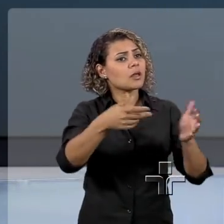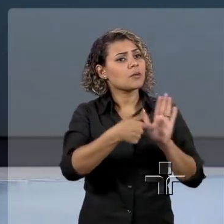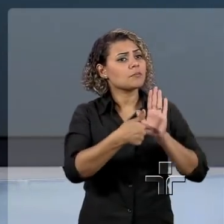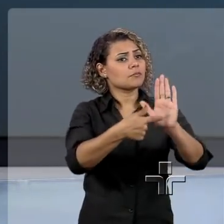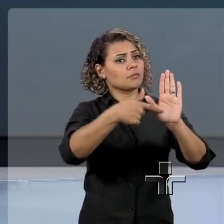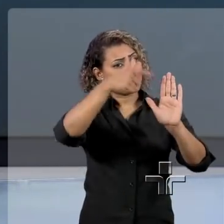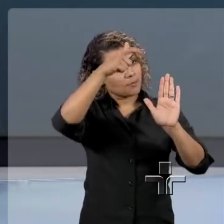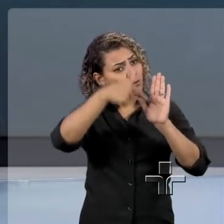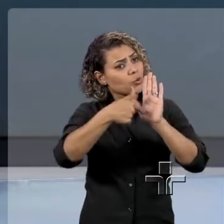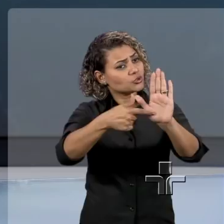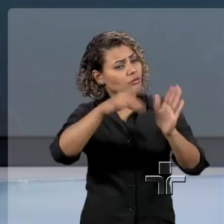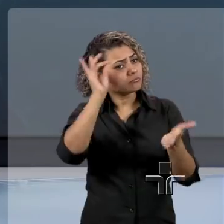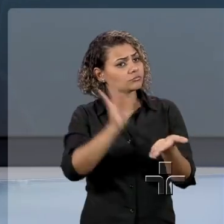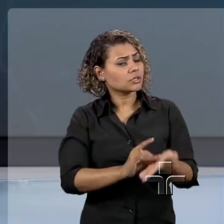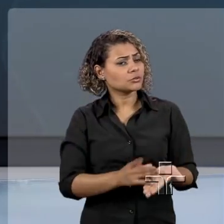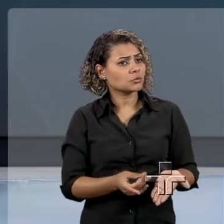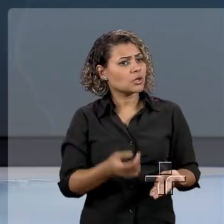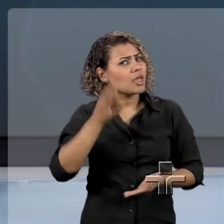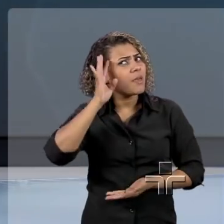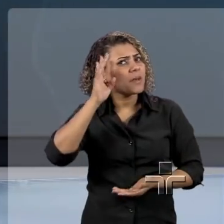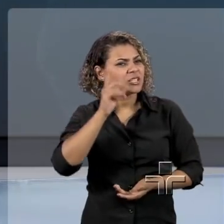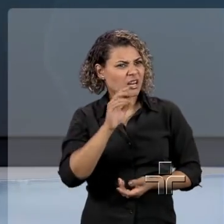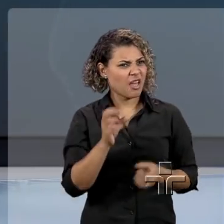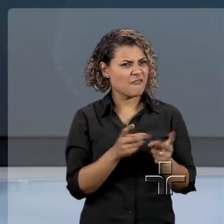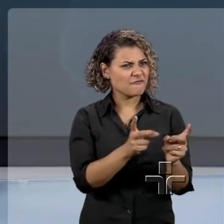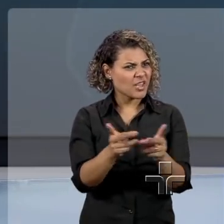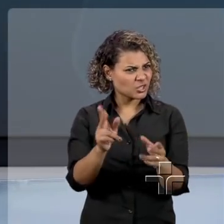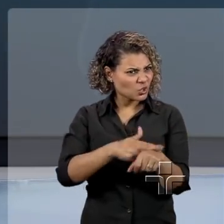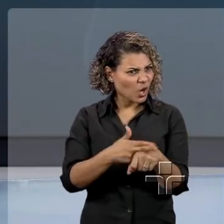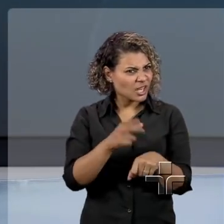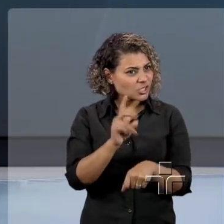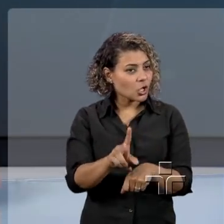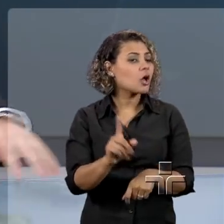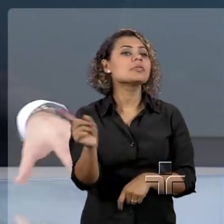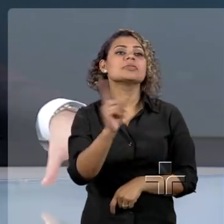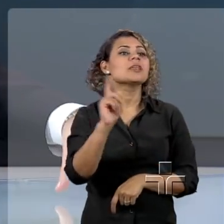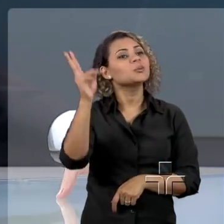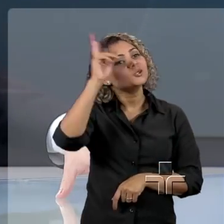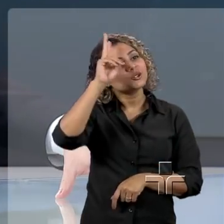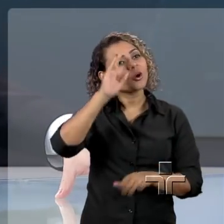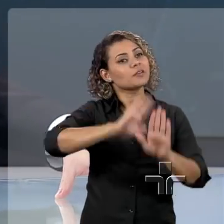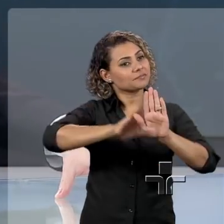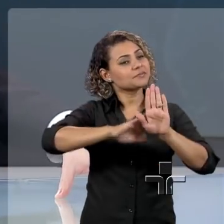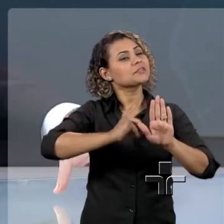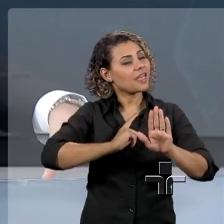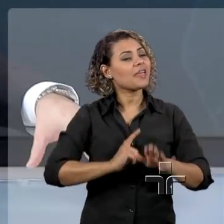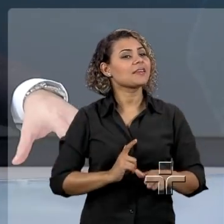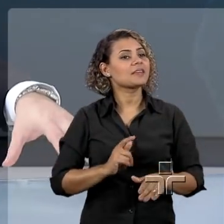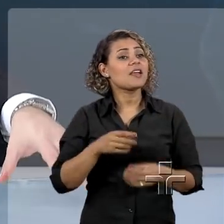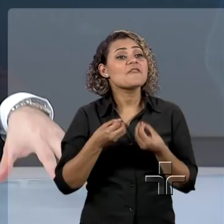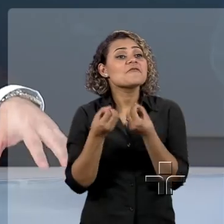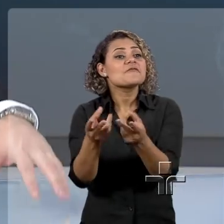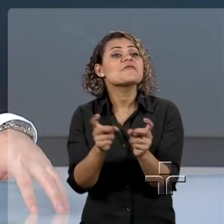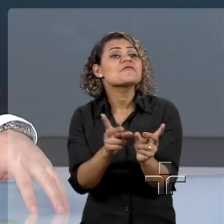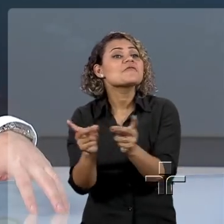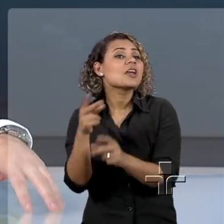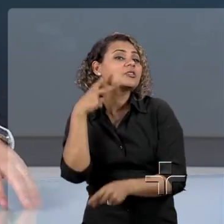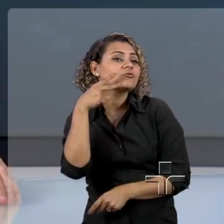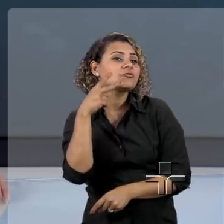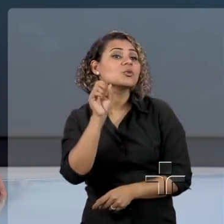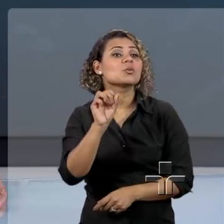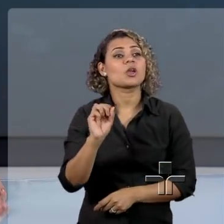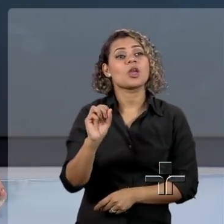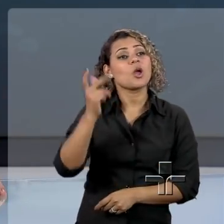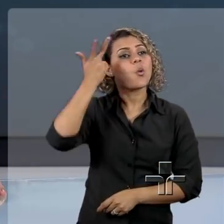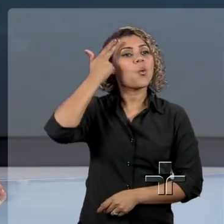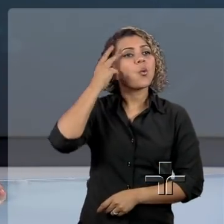isso. Imaginar que você não vende o chocolate, você vende o chocolate uma história, você vende um vinho e você vende um vinho orgânico de